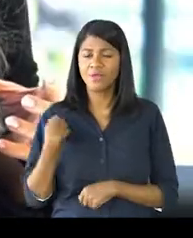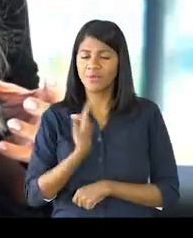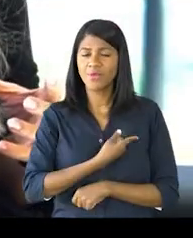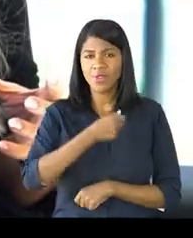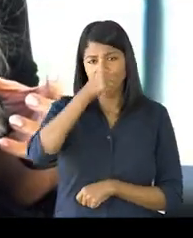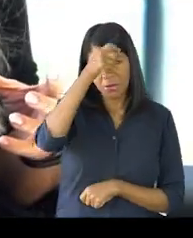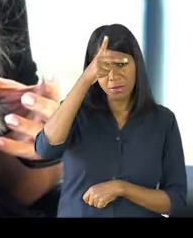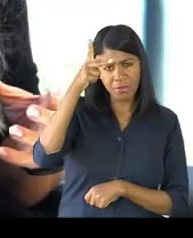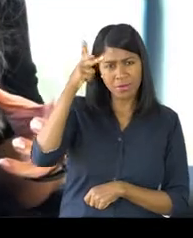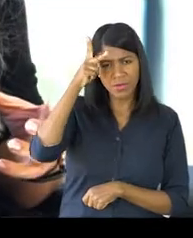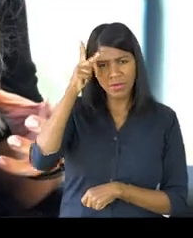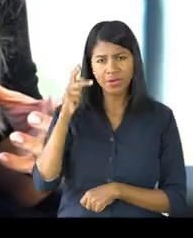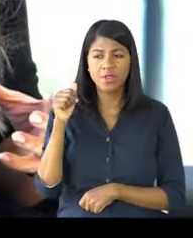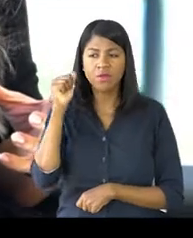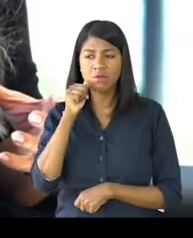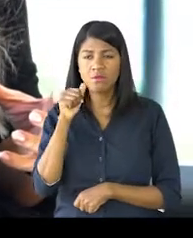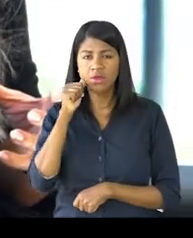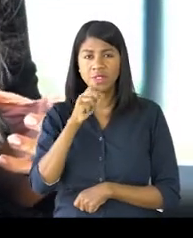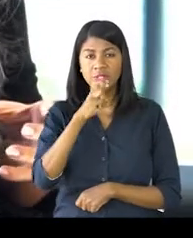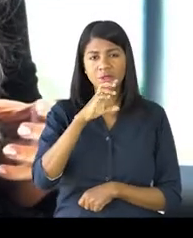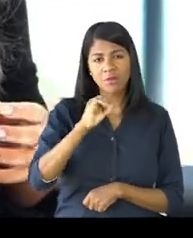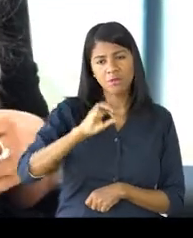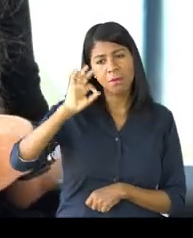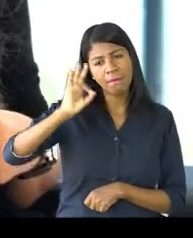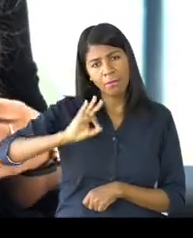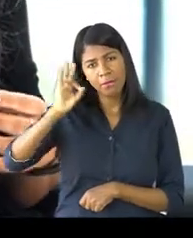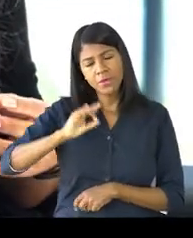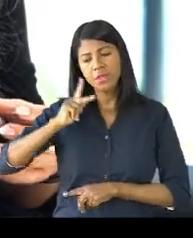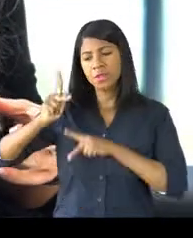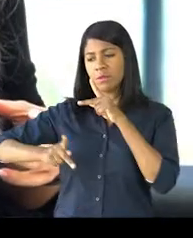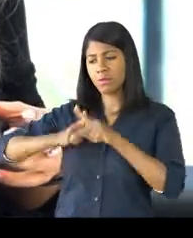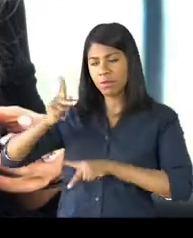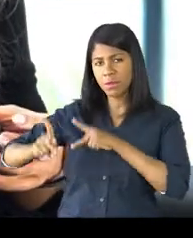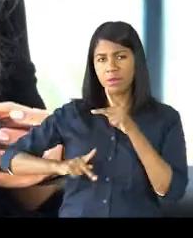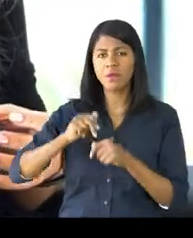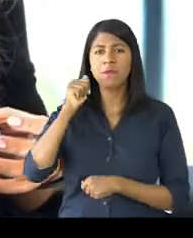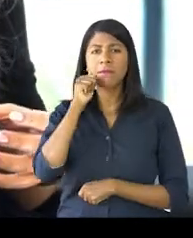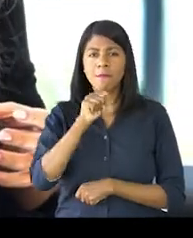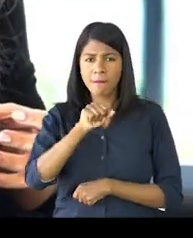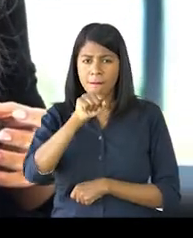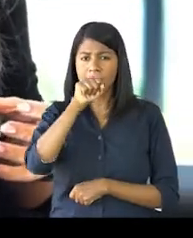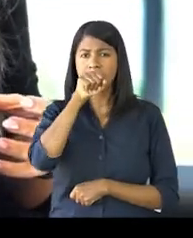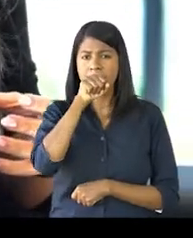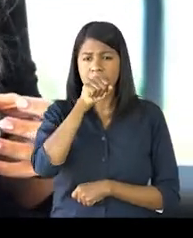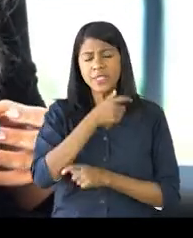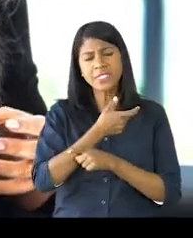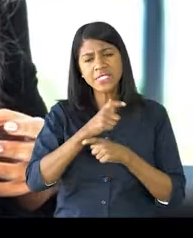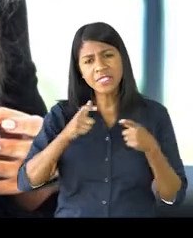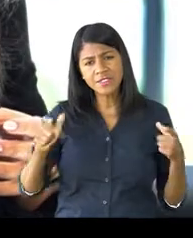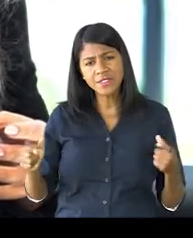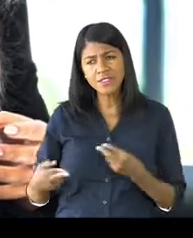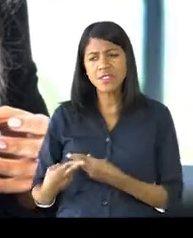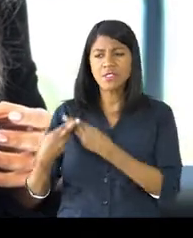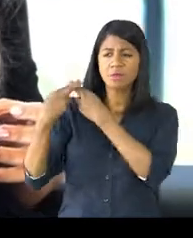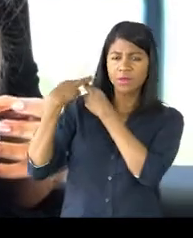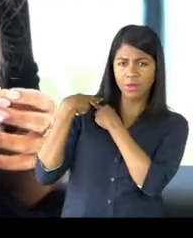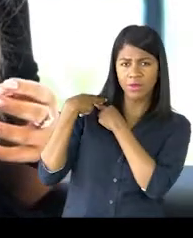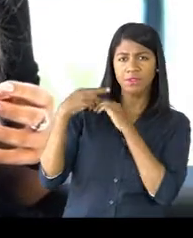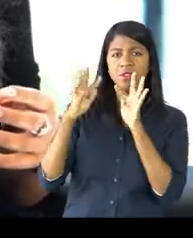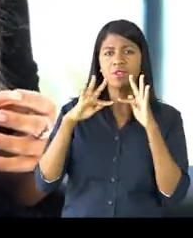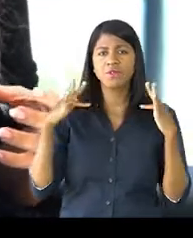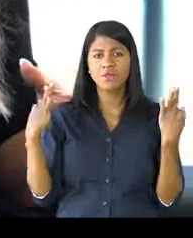nosso prefeito, ele não vê dessa forma. Né? As mulheres são mais da metade da população, né? São mães,